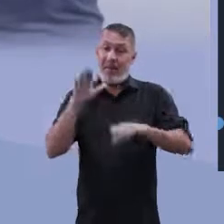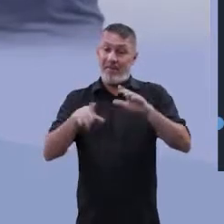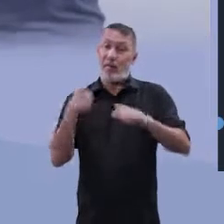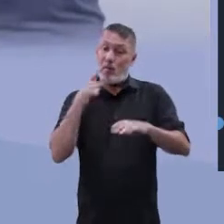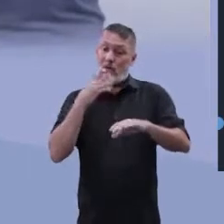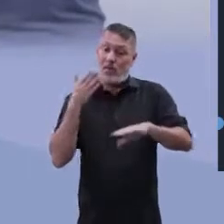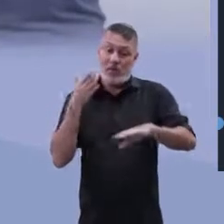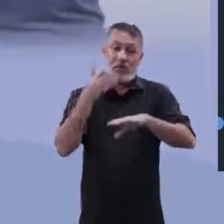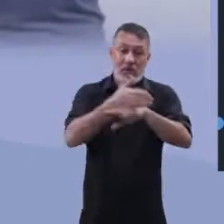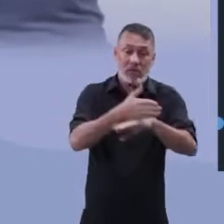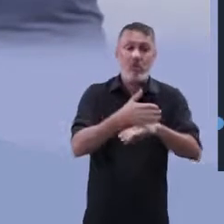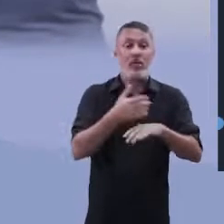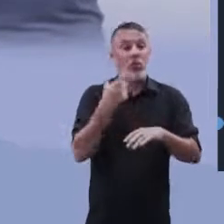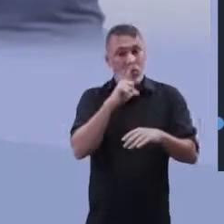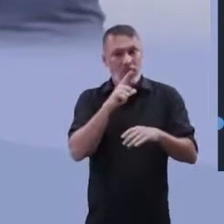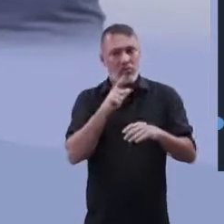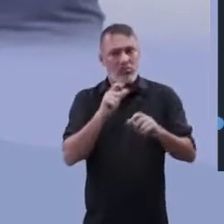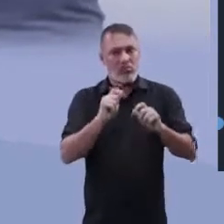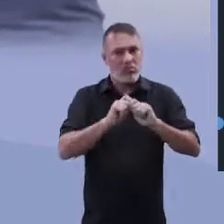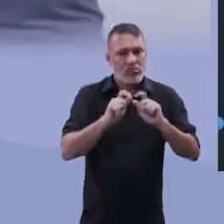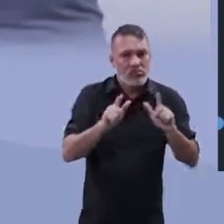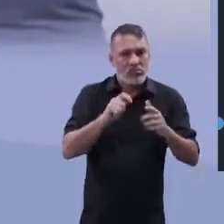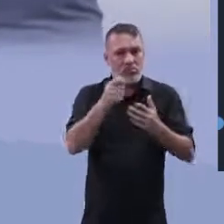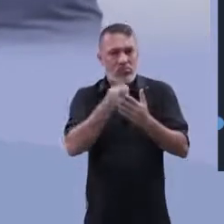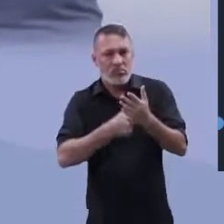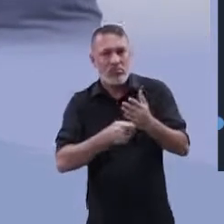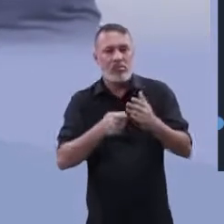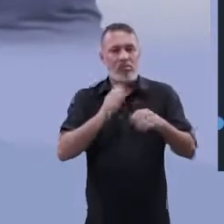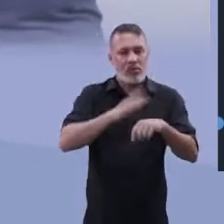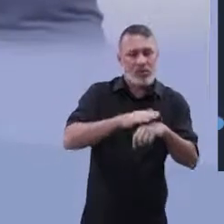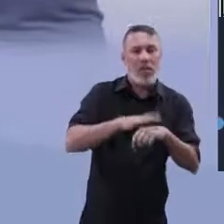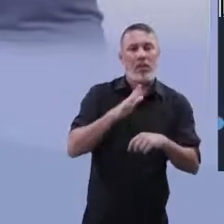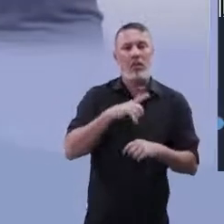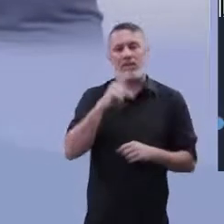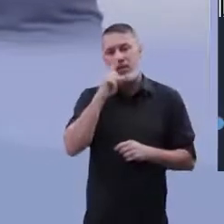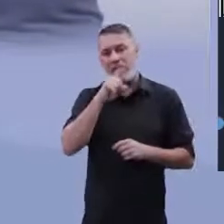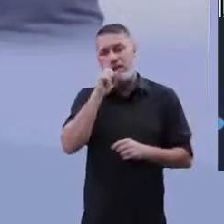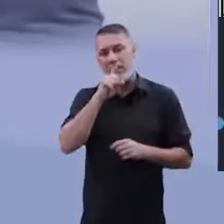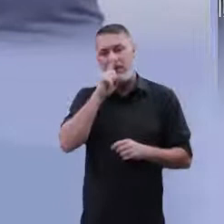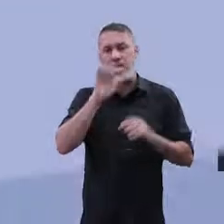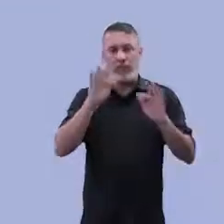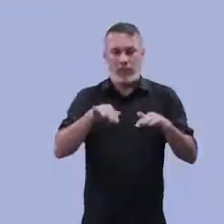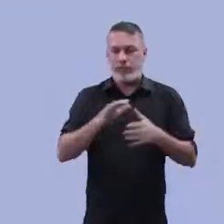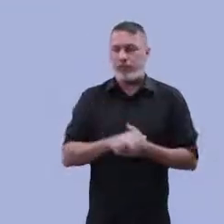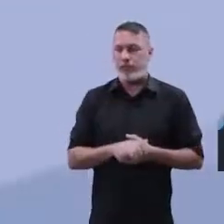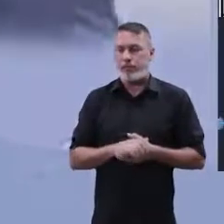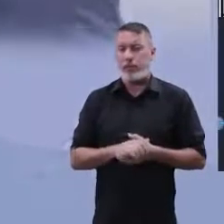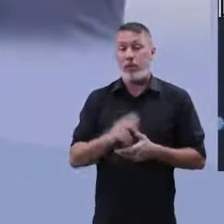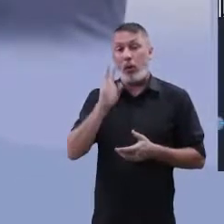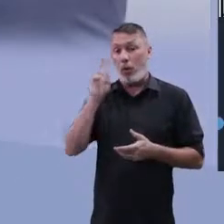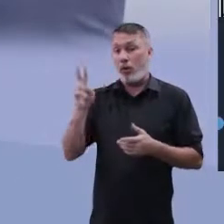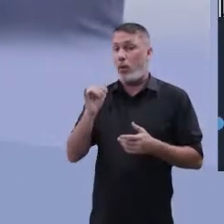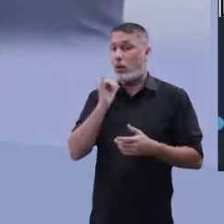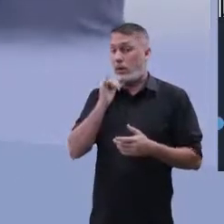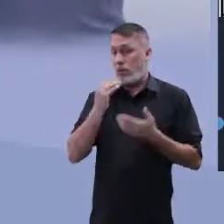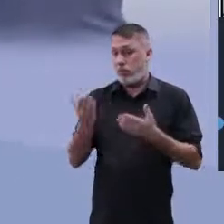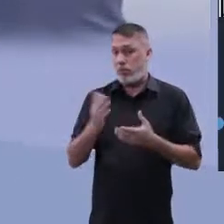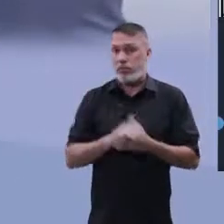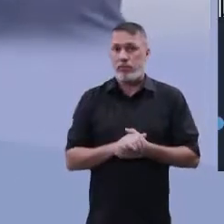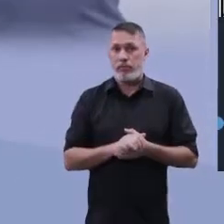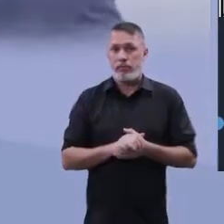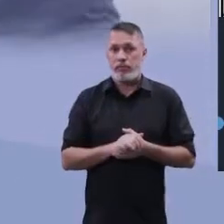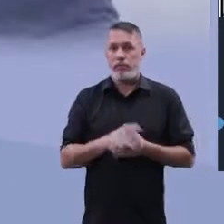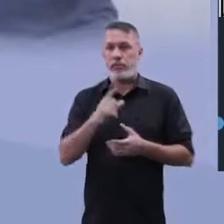na ideia, né, da competência, a ideia da competência 3 que nós esperamos, só que ele vai falhando no final. Observe esse exemplo,